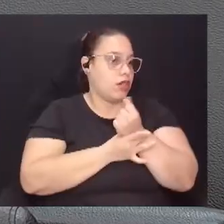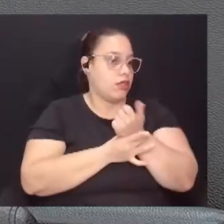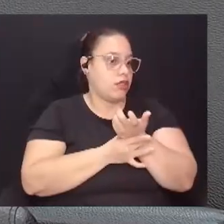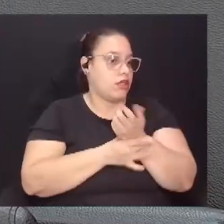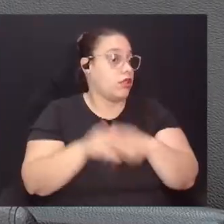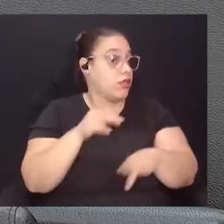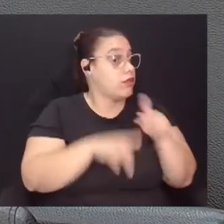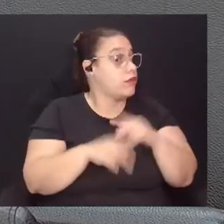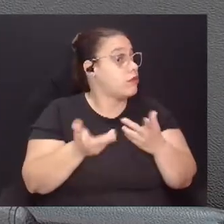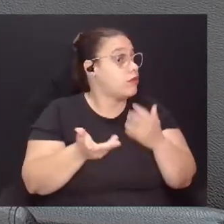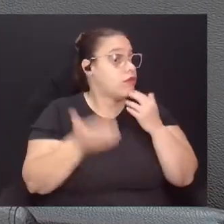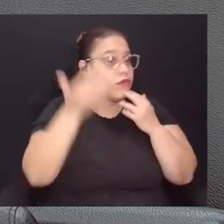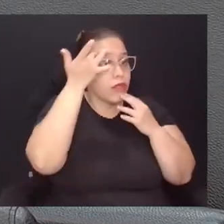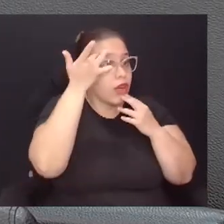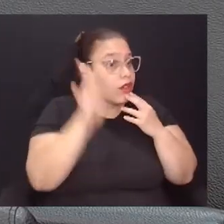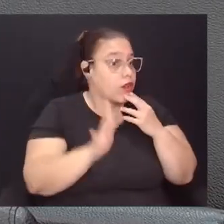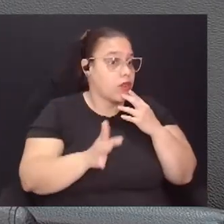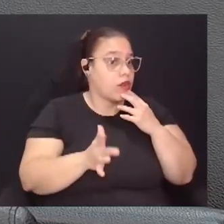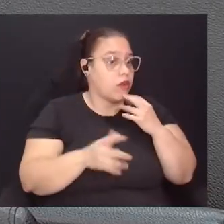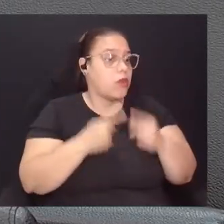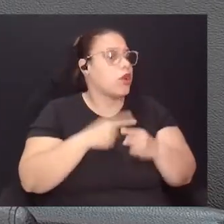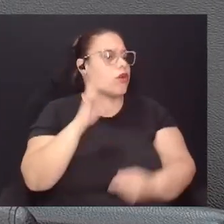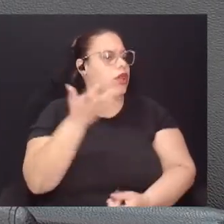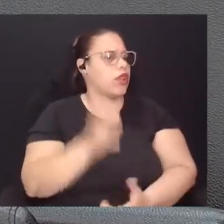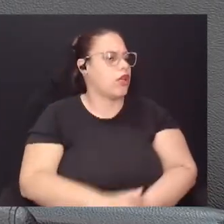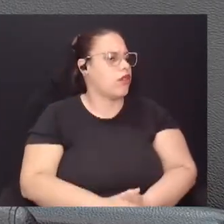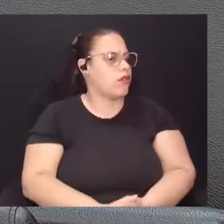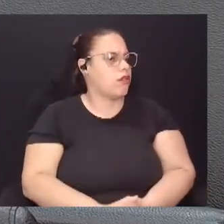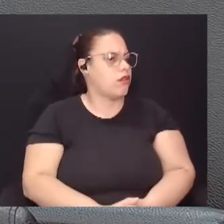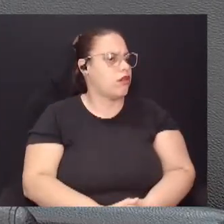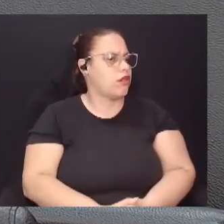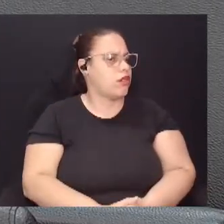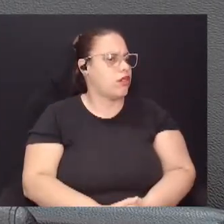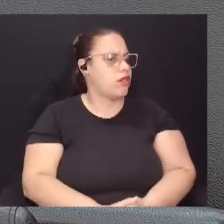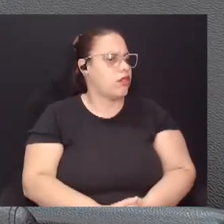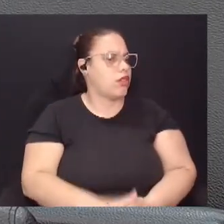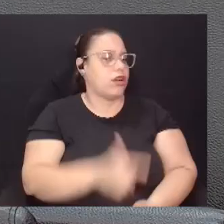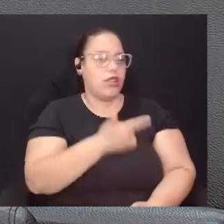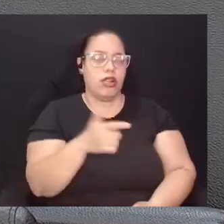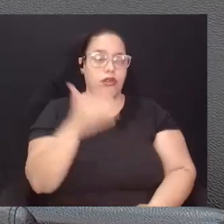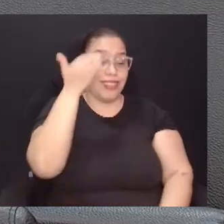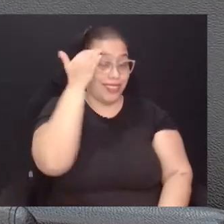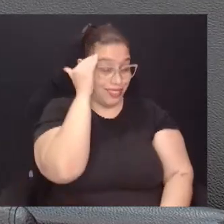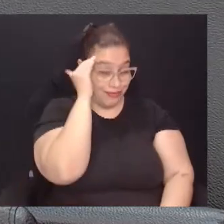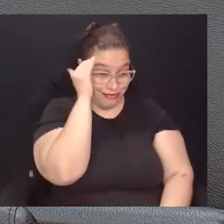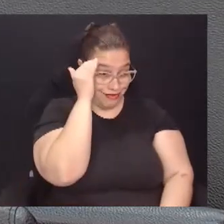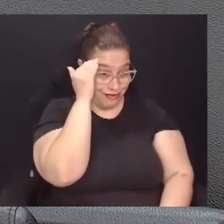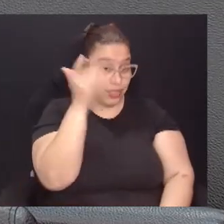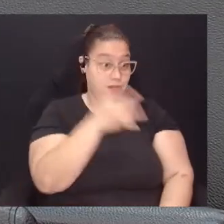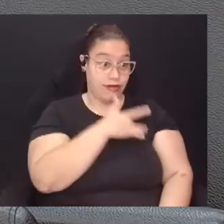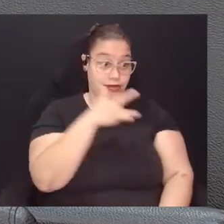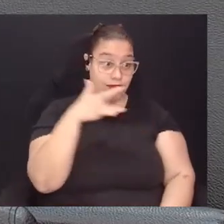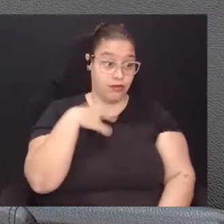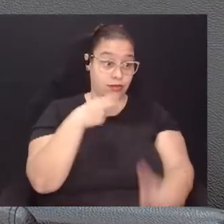isso. E a população, ela não entende por que isso está acontecendo. Porque ela também não tem que ter essa compreensão, né? A gente está